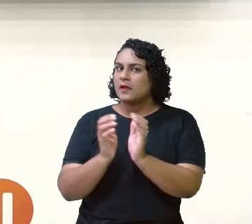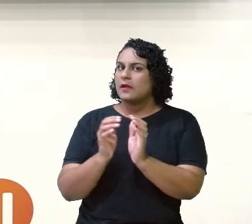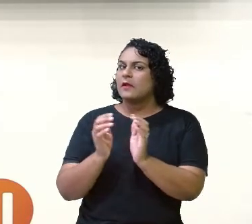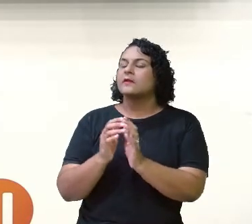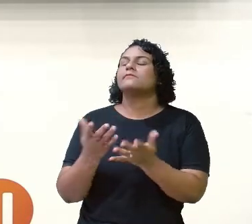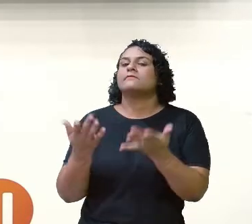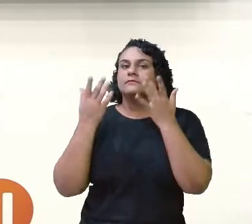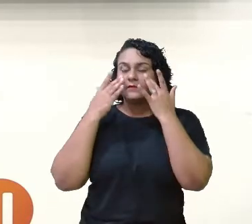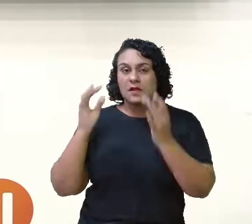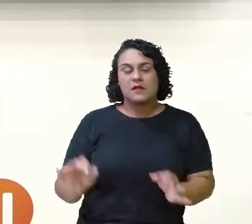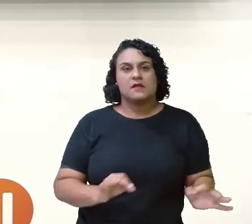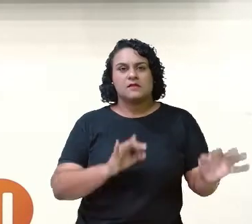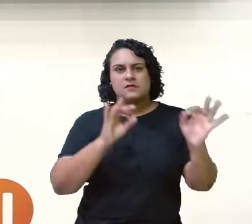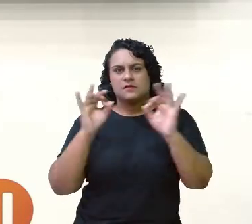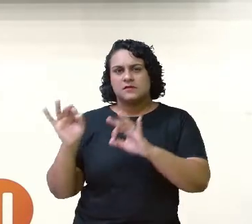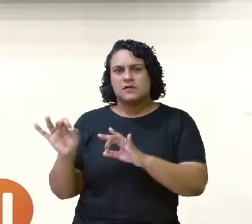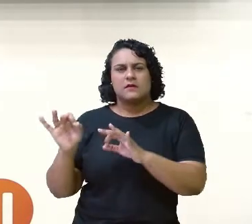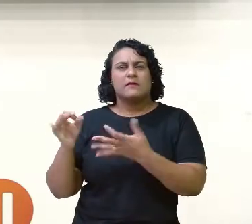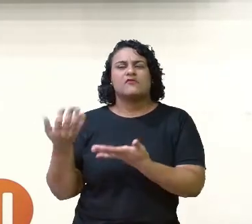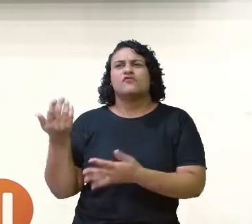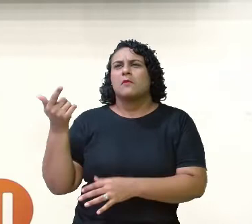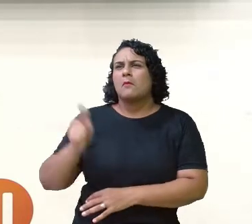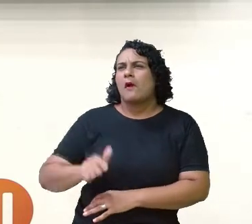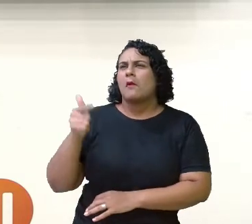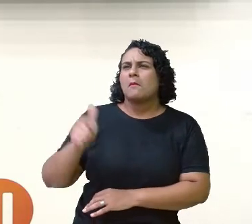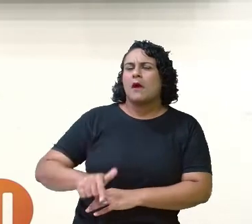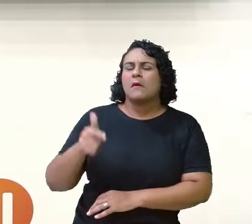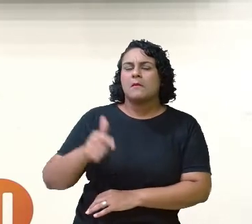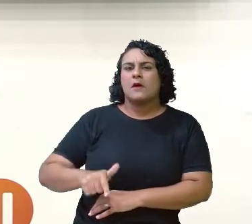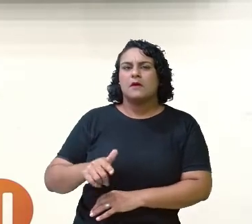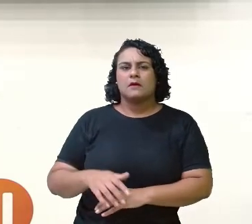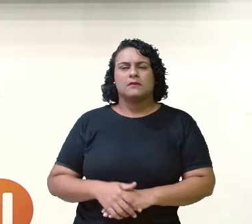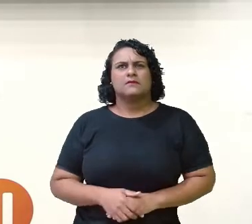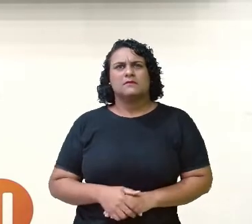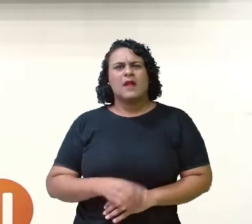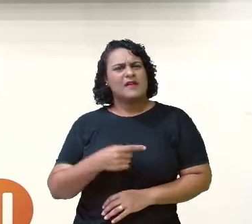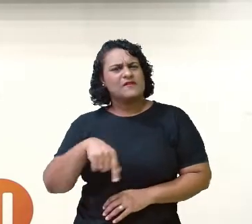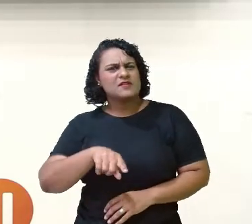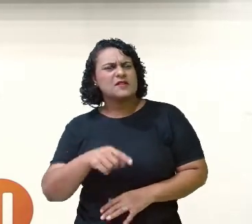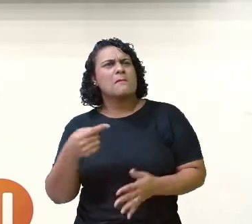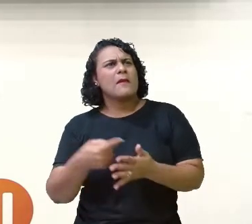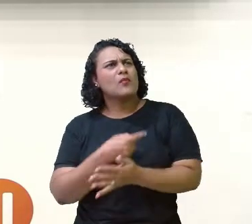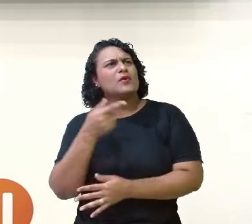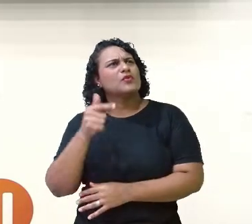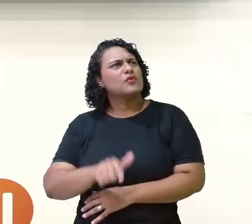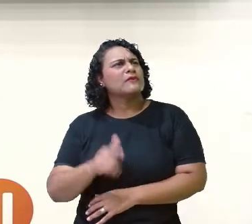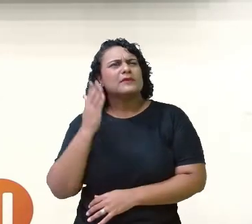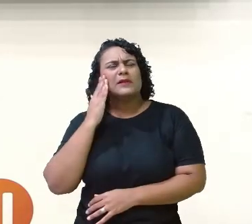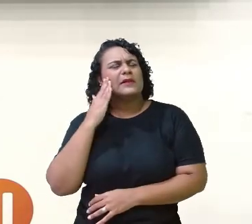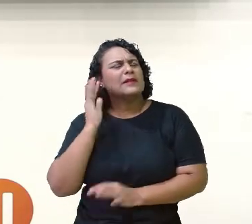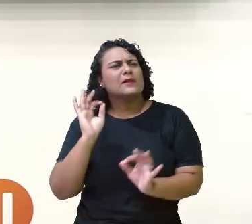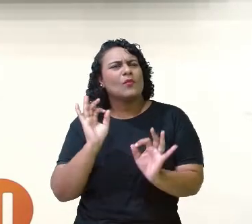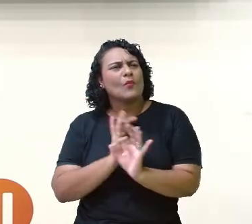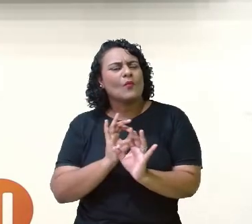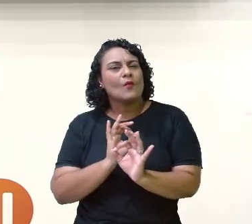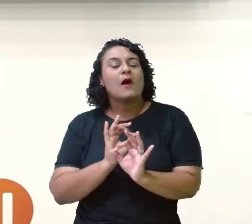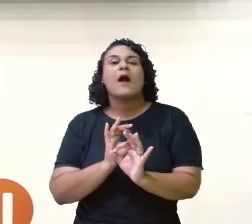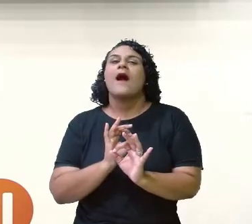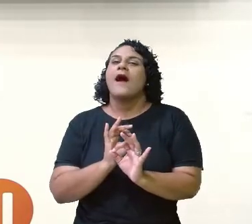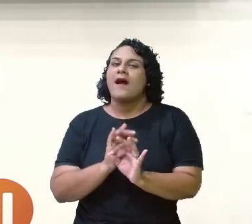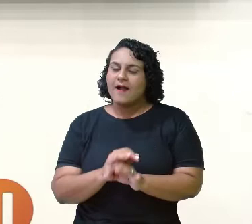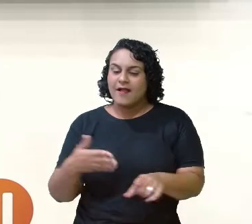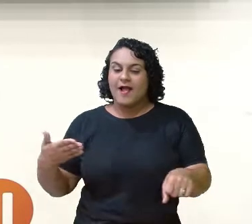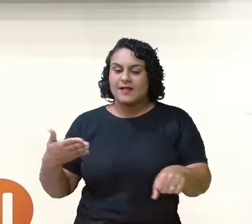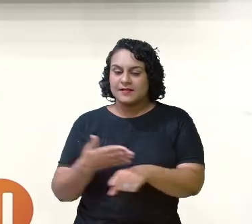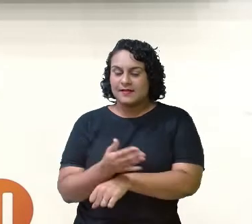assiste essa aula quantas vezes você quiser. Professor, eu não entendi a pergunta no final da aula. O que é que eu faço? Vai lá no